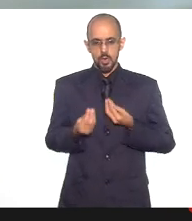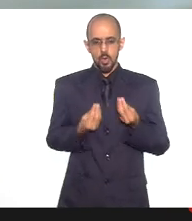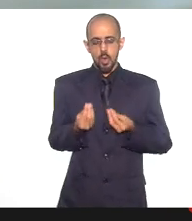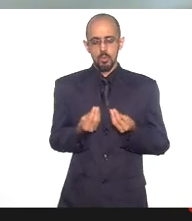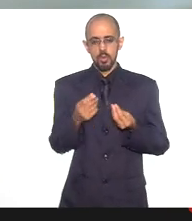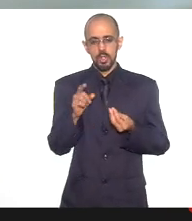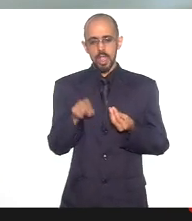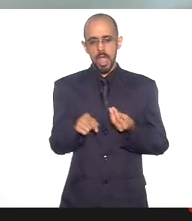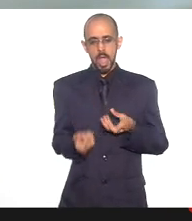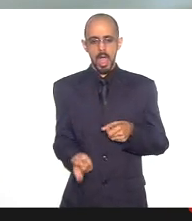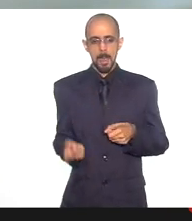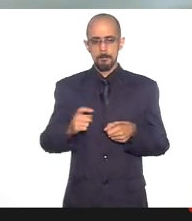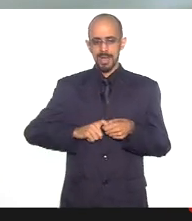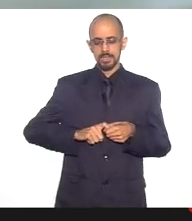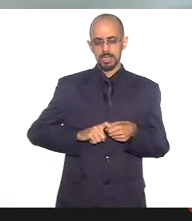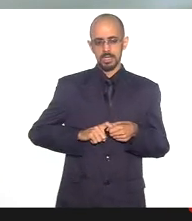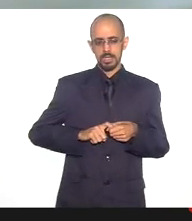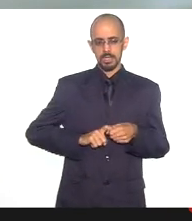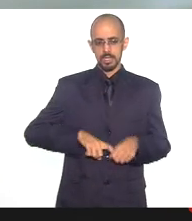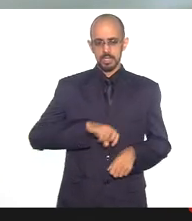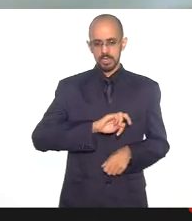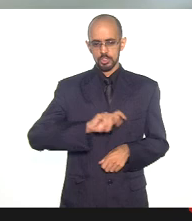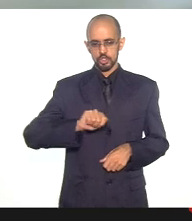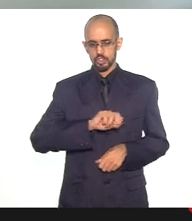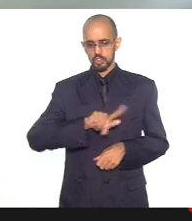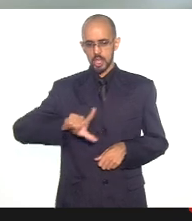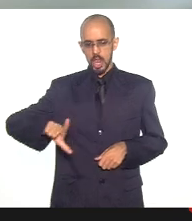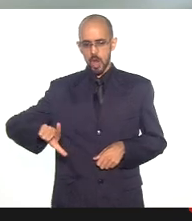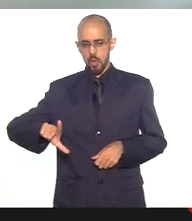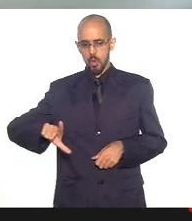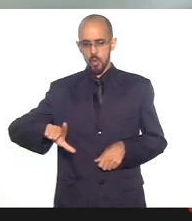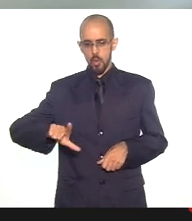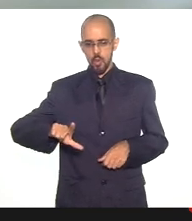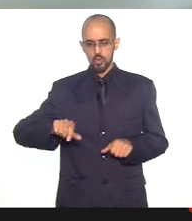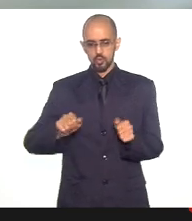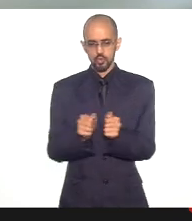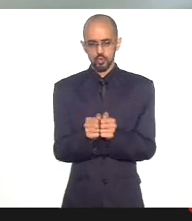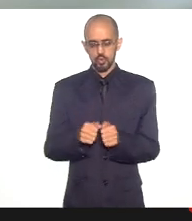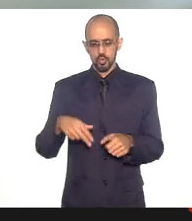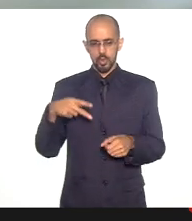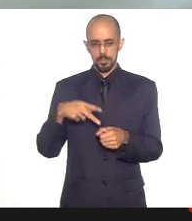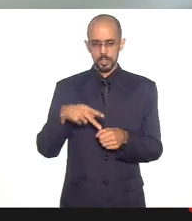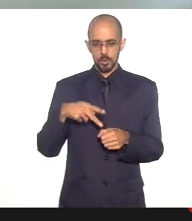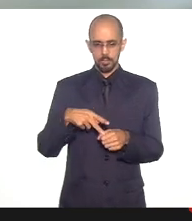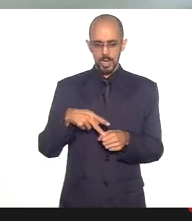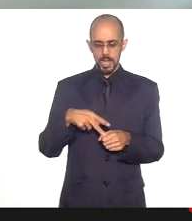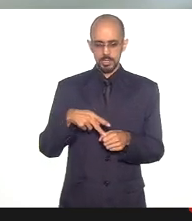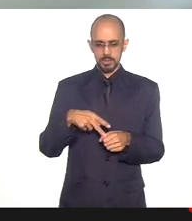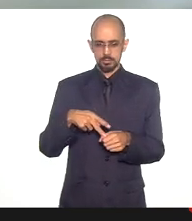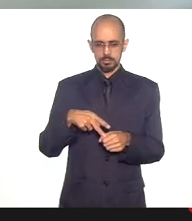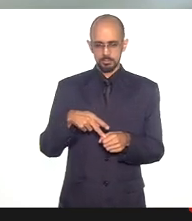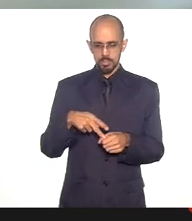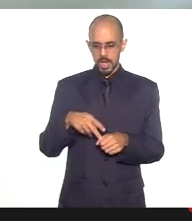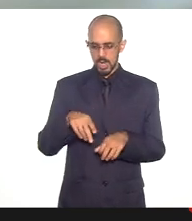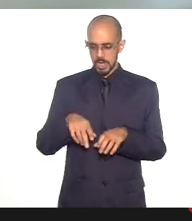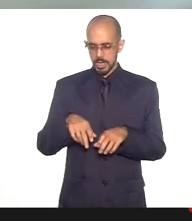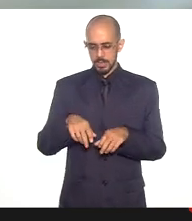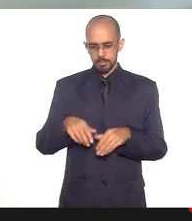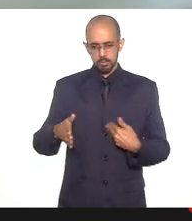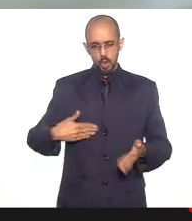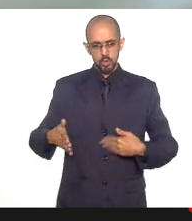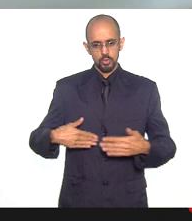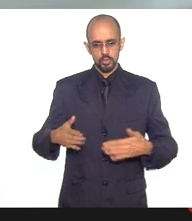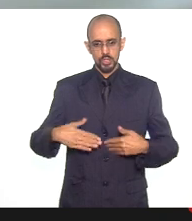parceria da Shell com a Petrobras e a Petrogrão para a exploração de petróleo e gás.